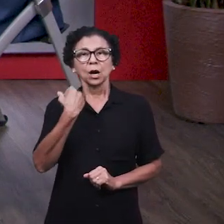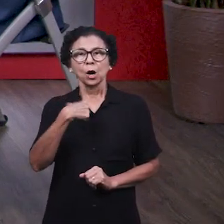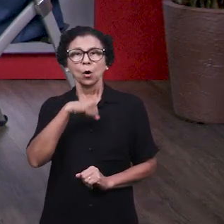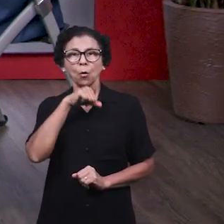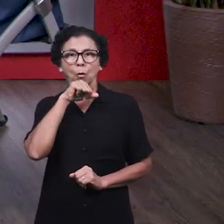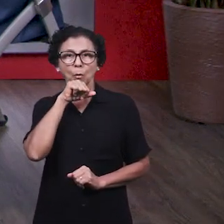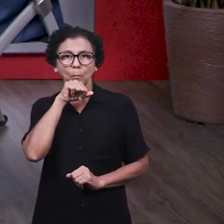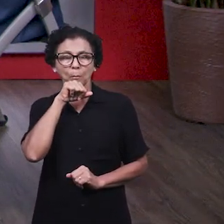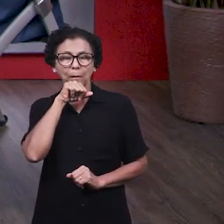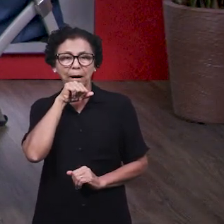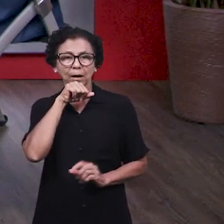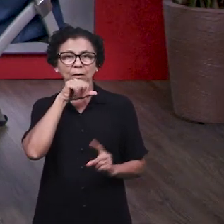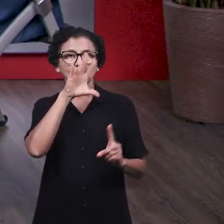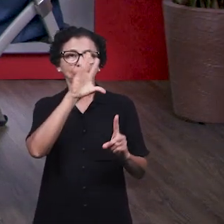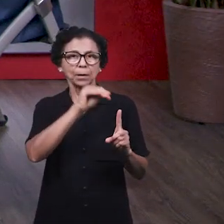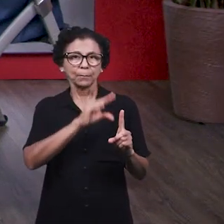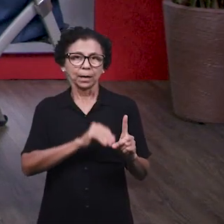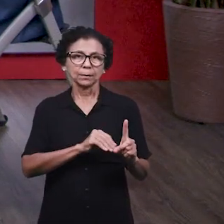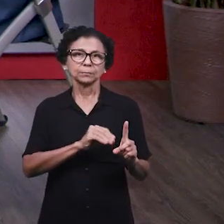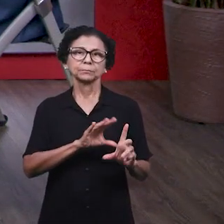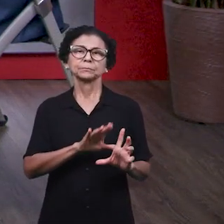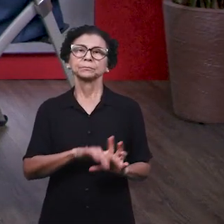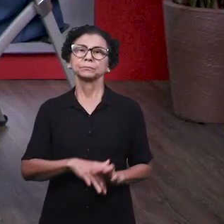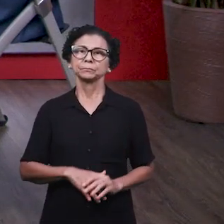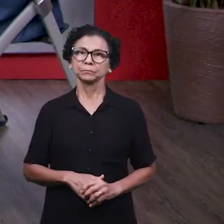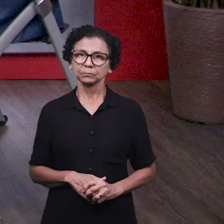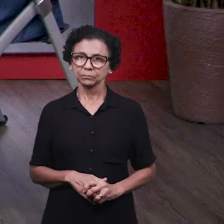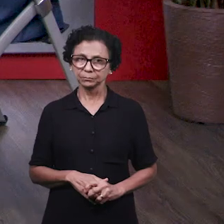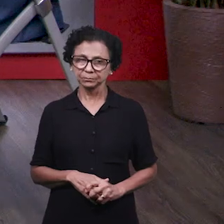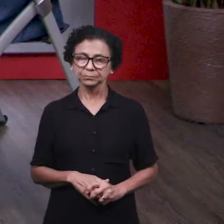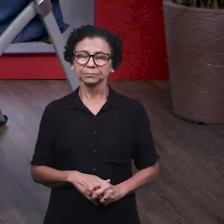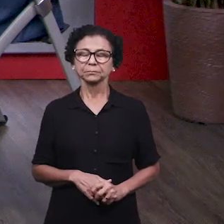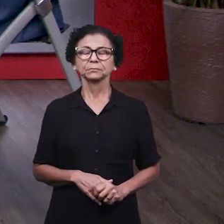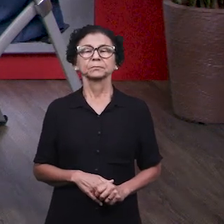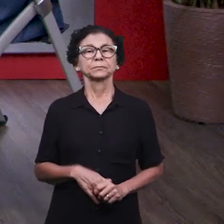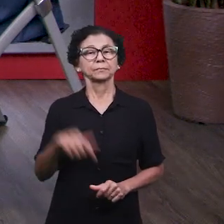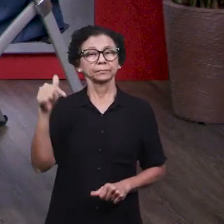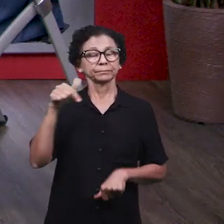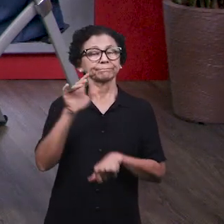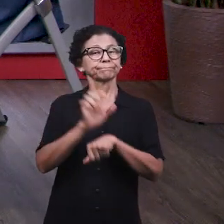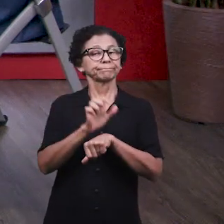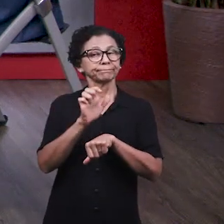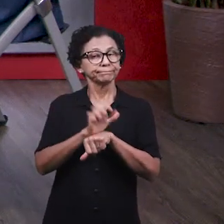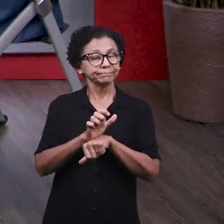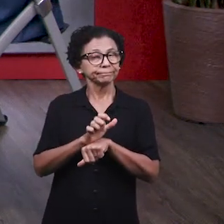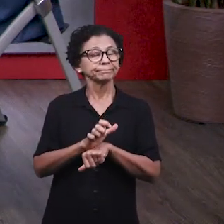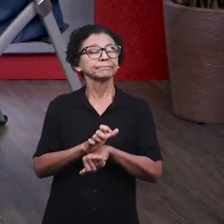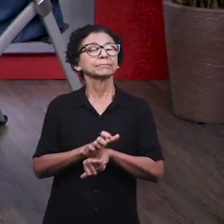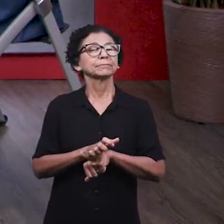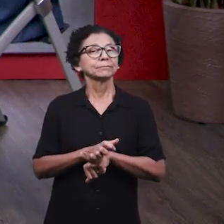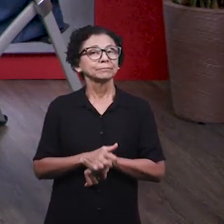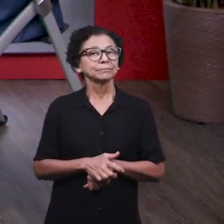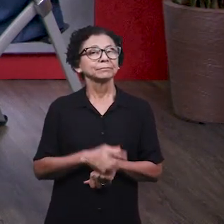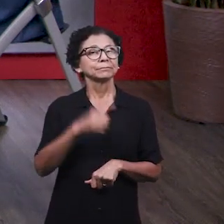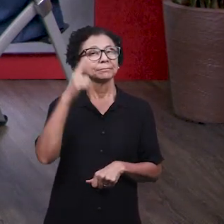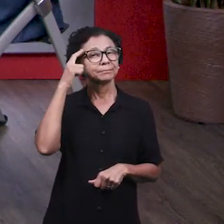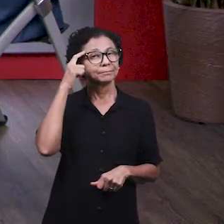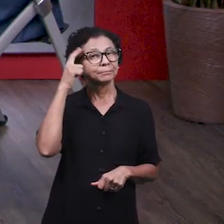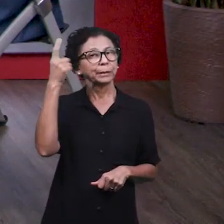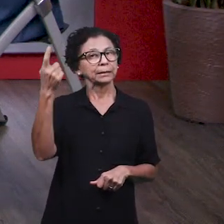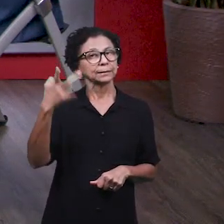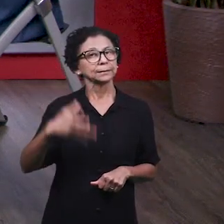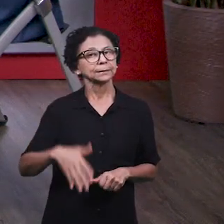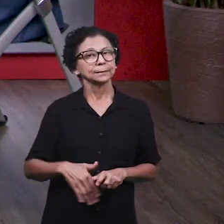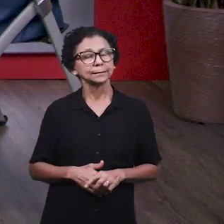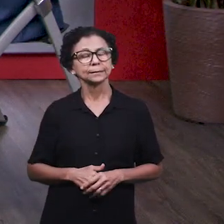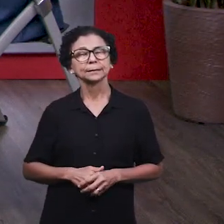uma coisa assim, que a Senhora fala gente no nosso no estado nosso aqui. estado. Imagine você A nos gente rincões Isso, do norte